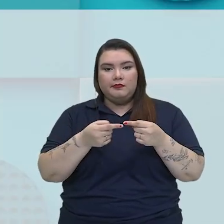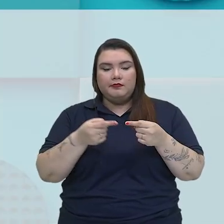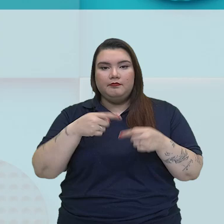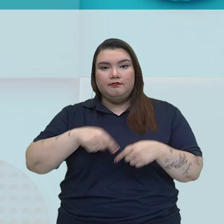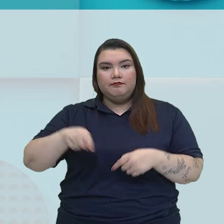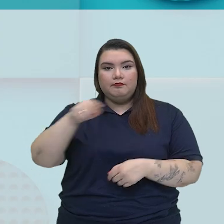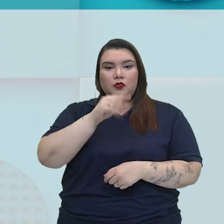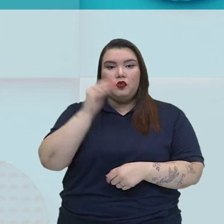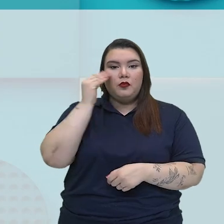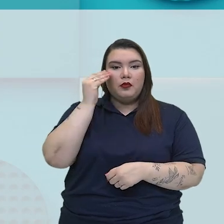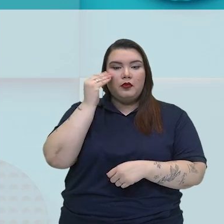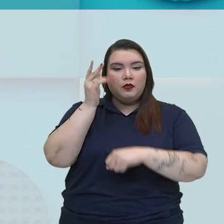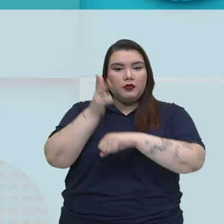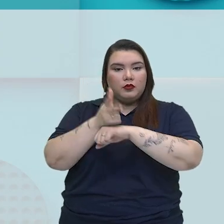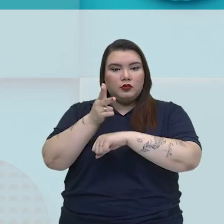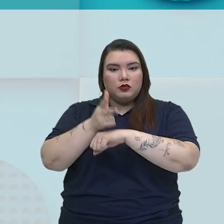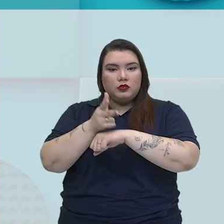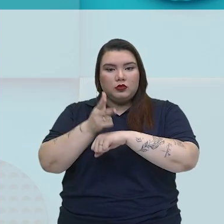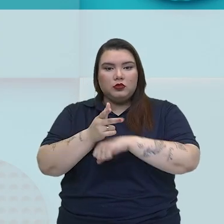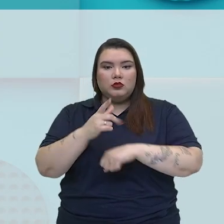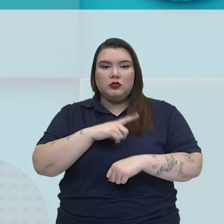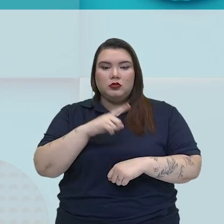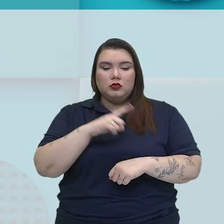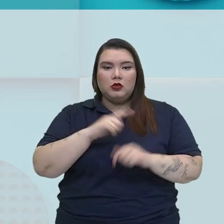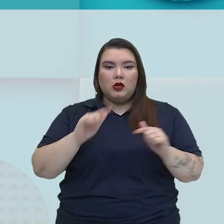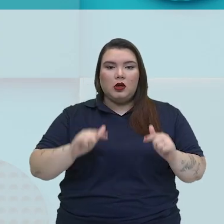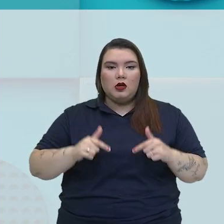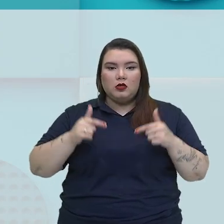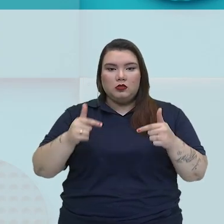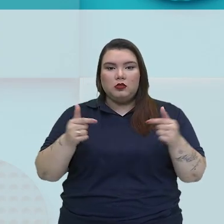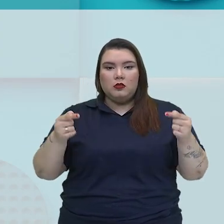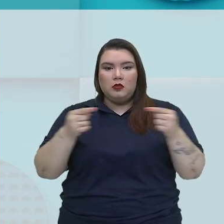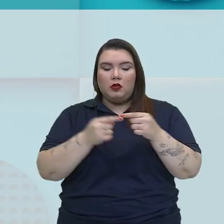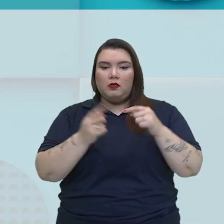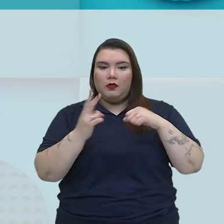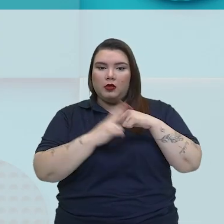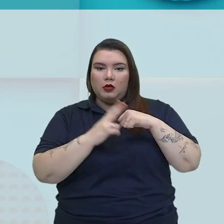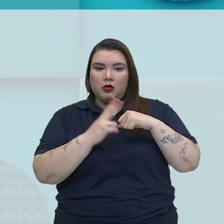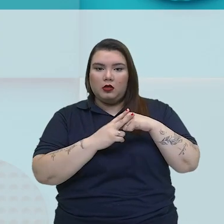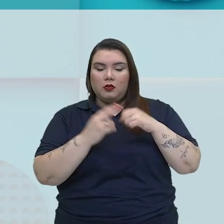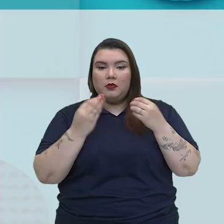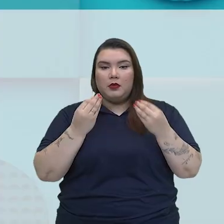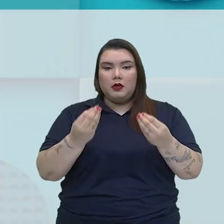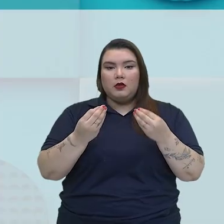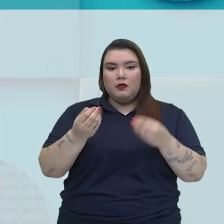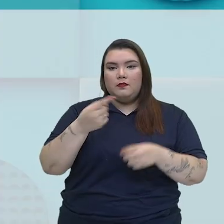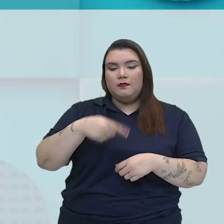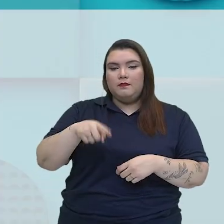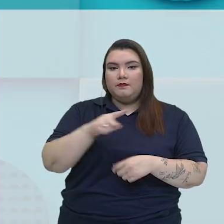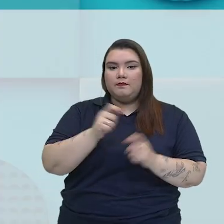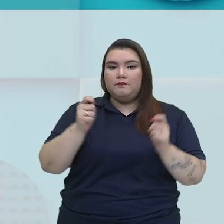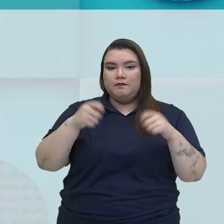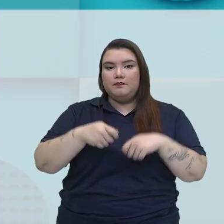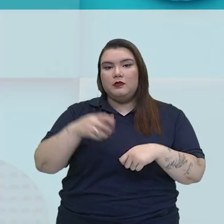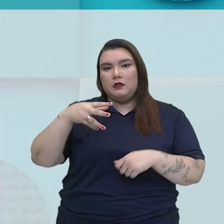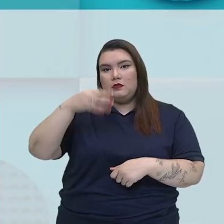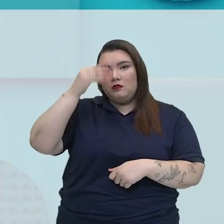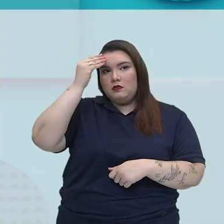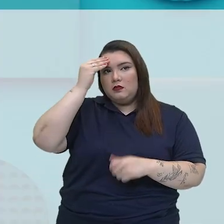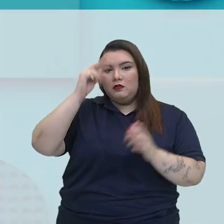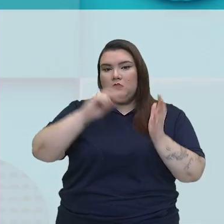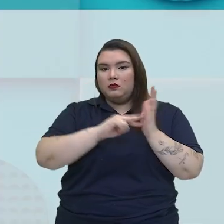vão ver um vídeo. O vídeo, ele repete bastante as ações, os verbos, para que vocês possam memorizar tanto